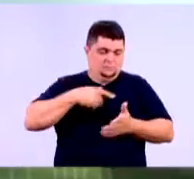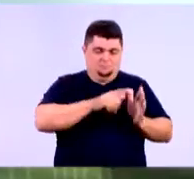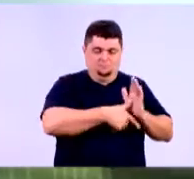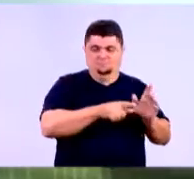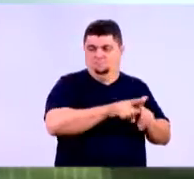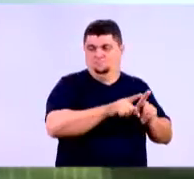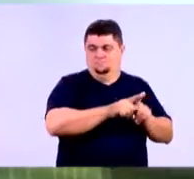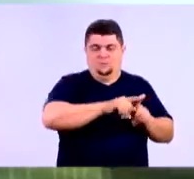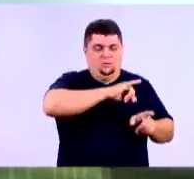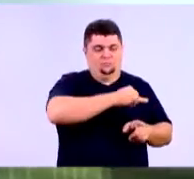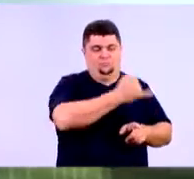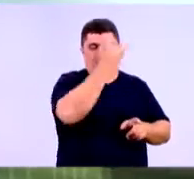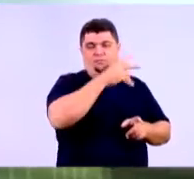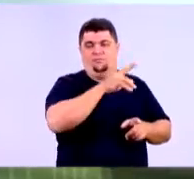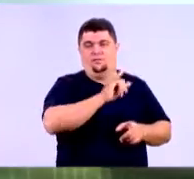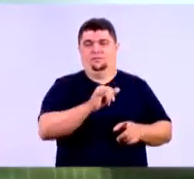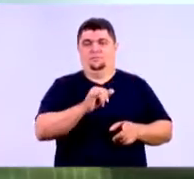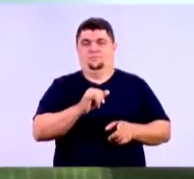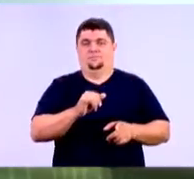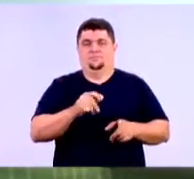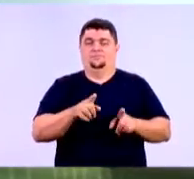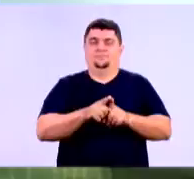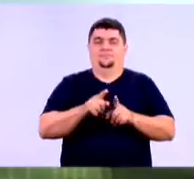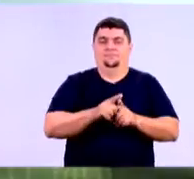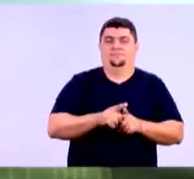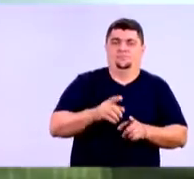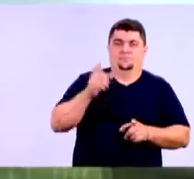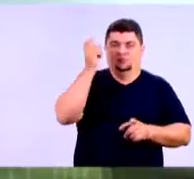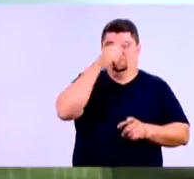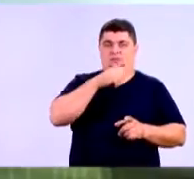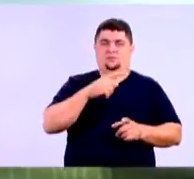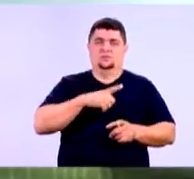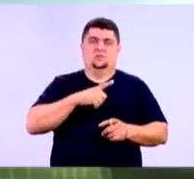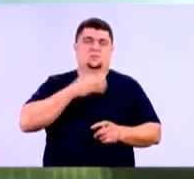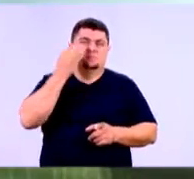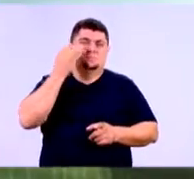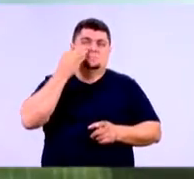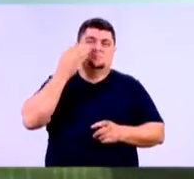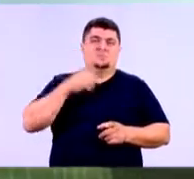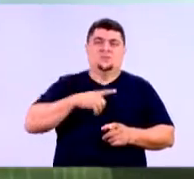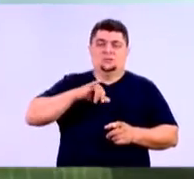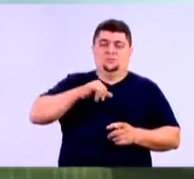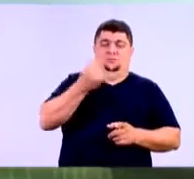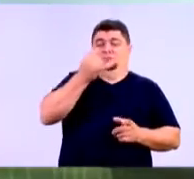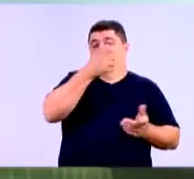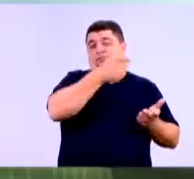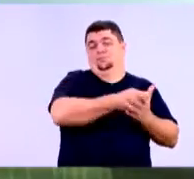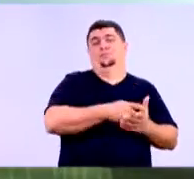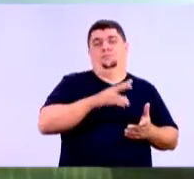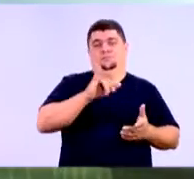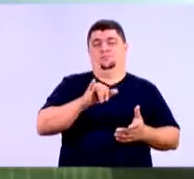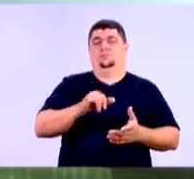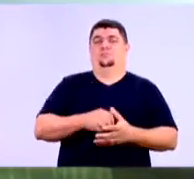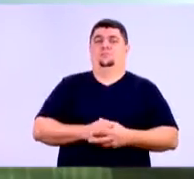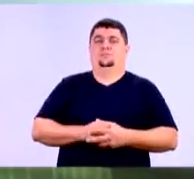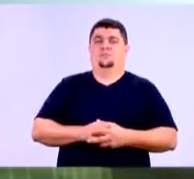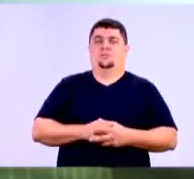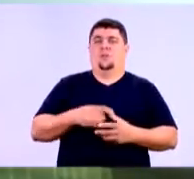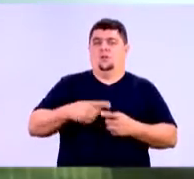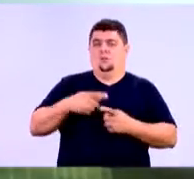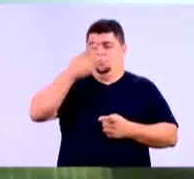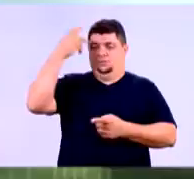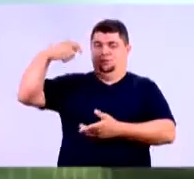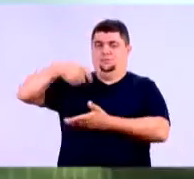os seus fornecedores ou suas contas a pagar. Se você está tendo que pagar juros para os seus fornecedores, porque os seus clientes não